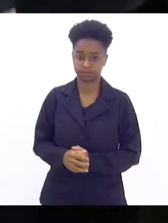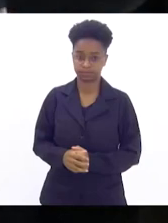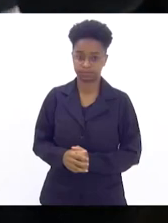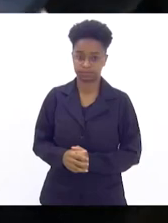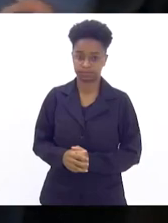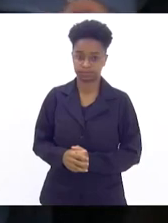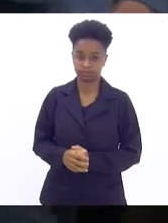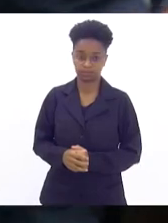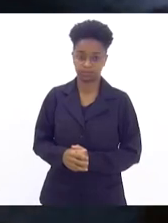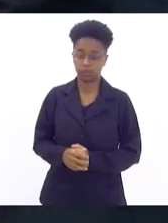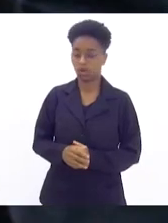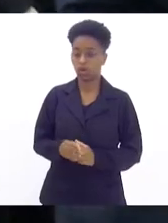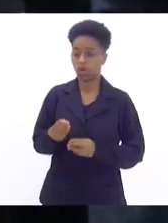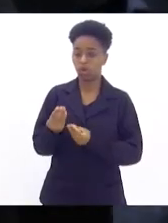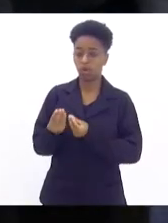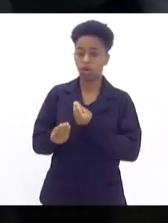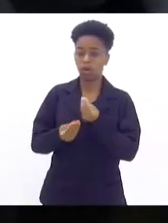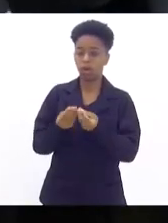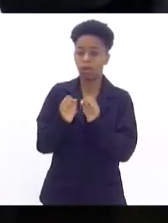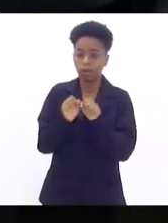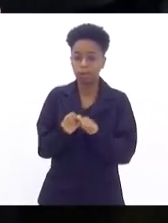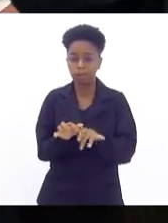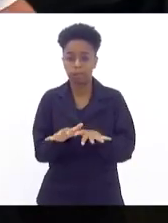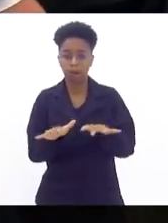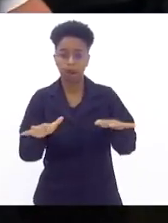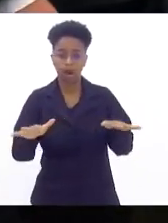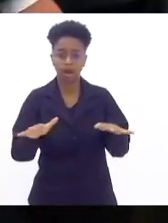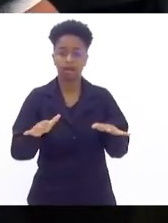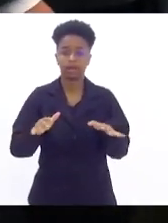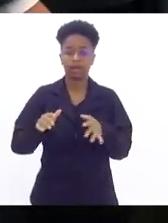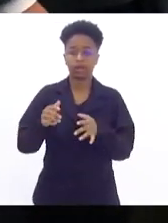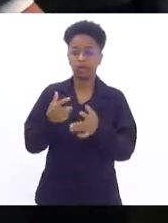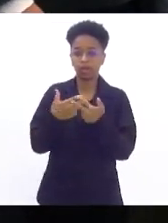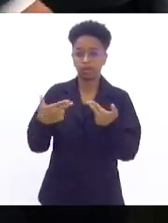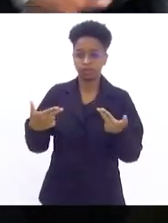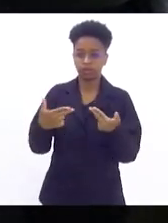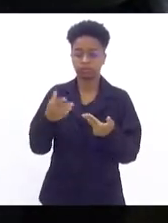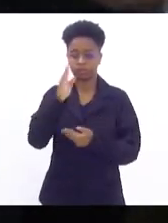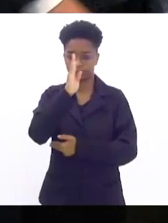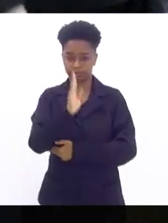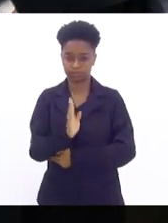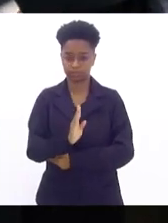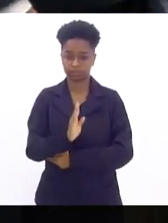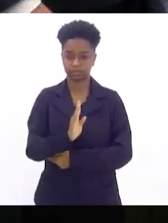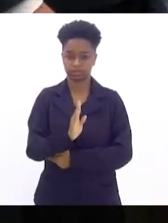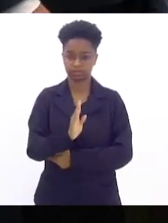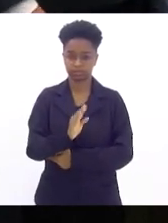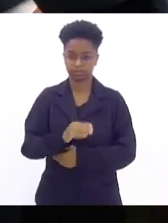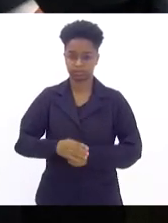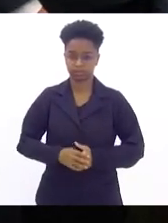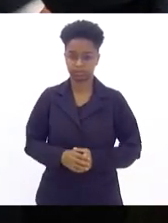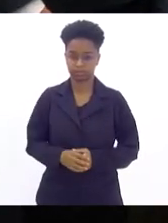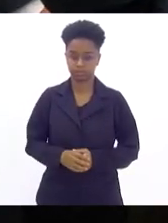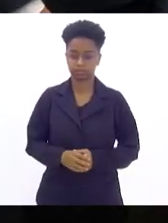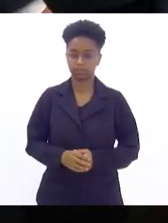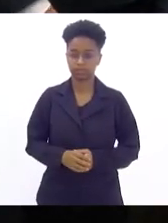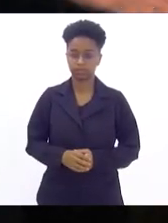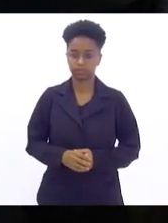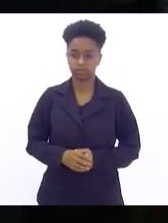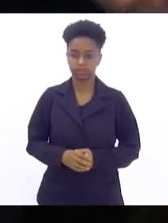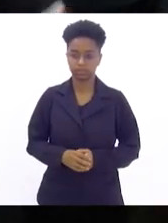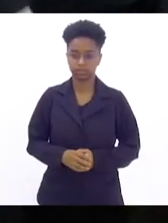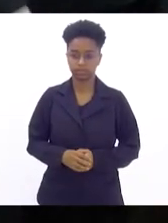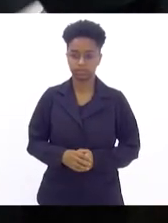vem incrementando a criminalidade no Brasil dentre muitos fatores é a questão da sensação de impunidade